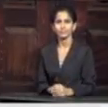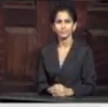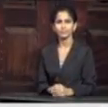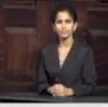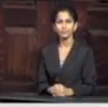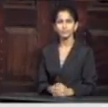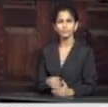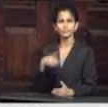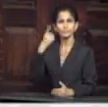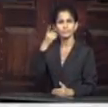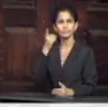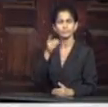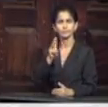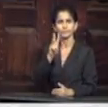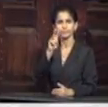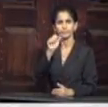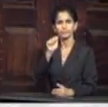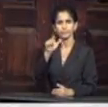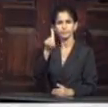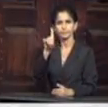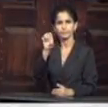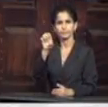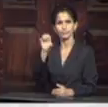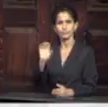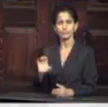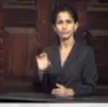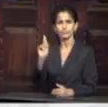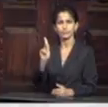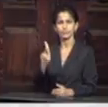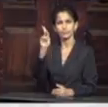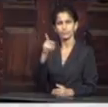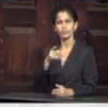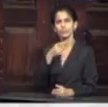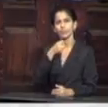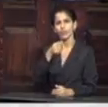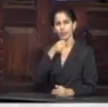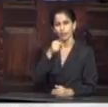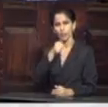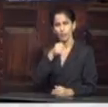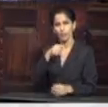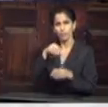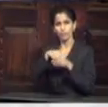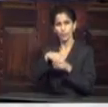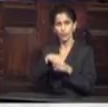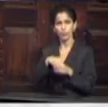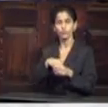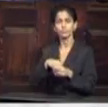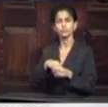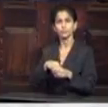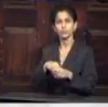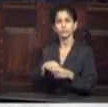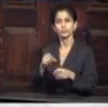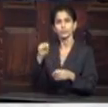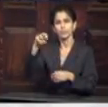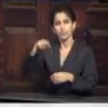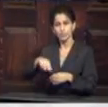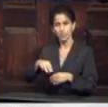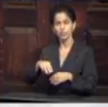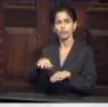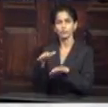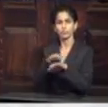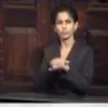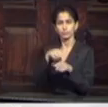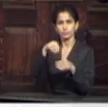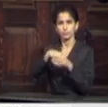Valdec. Presidente Jorge Pisciani, deputados, eu queria declarar o meu voto favorável à inclusão dos jornalistas na lei do